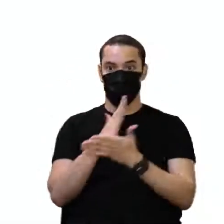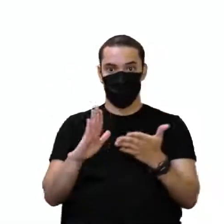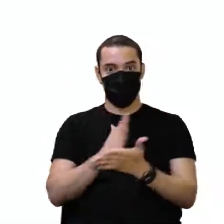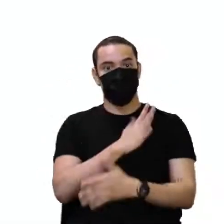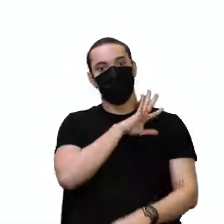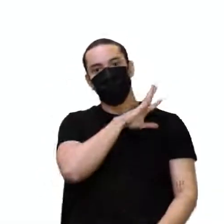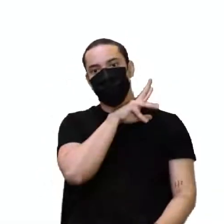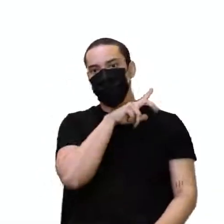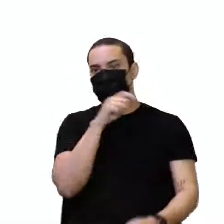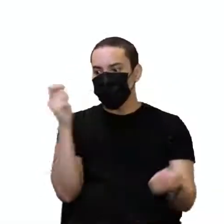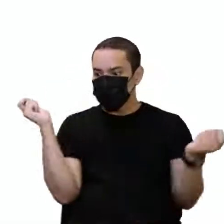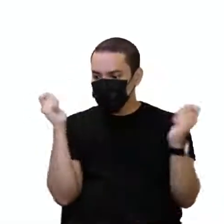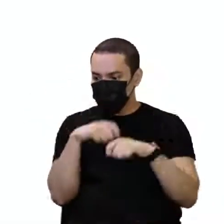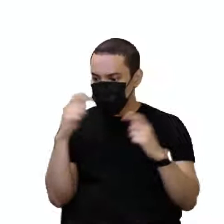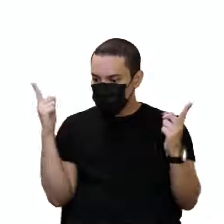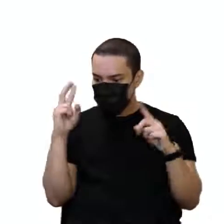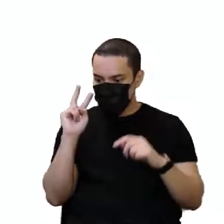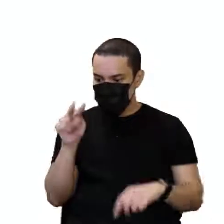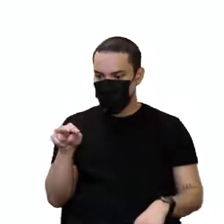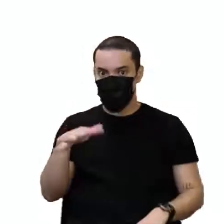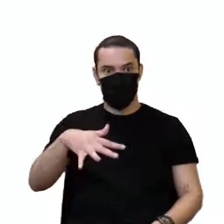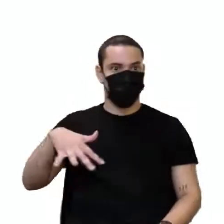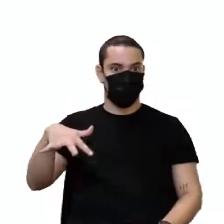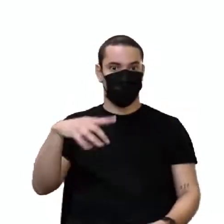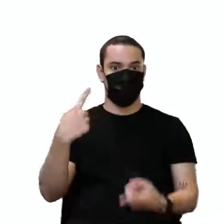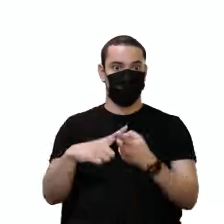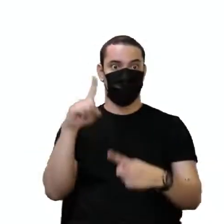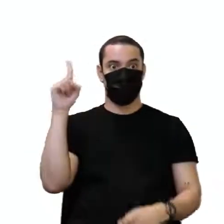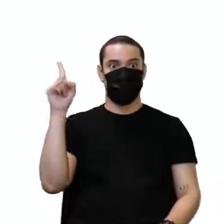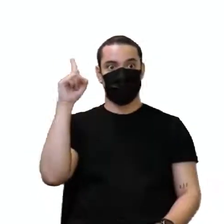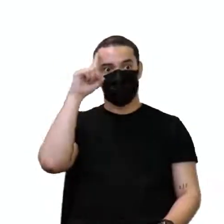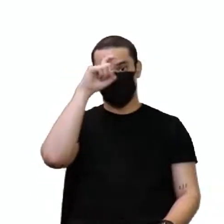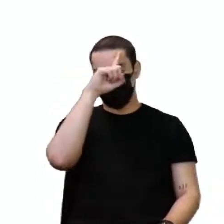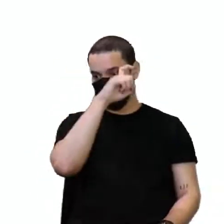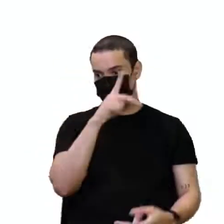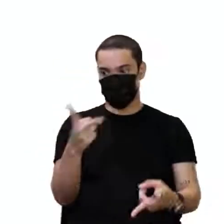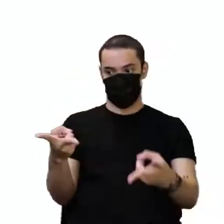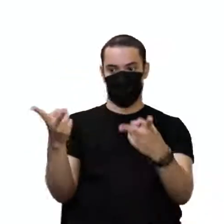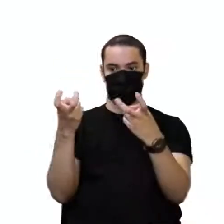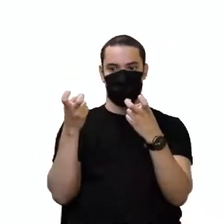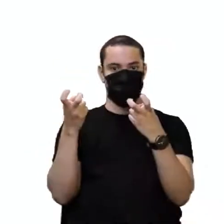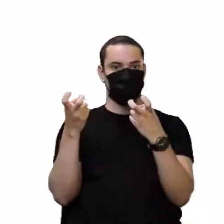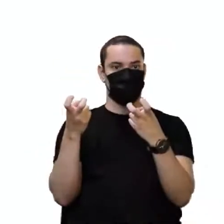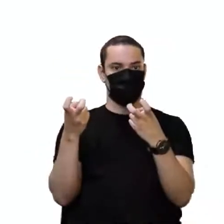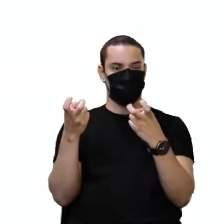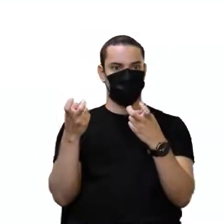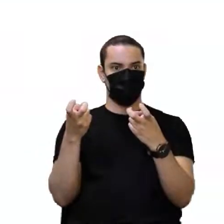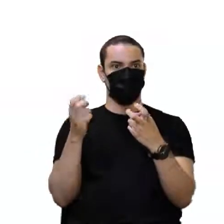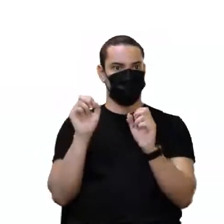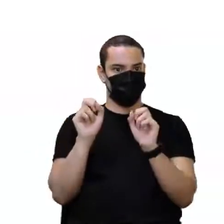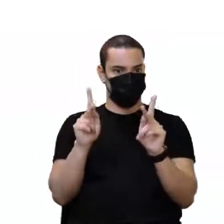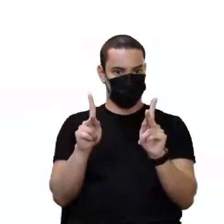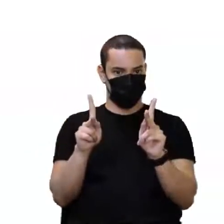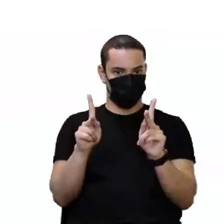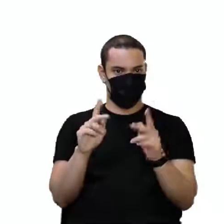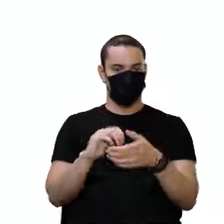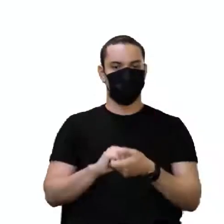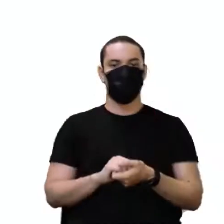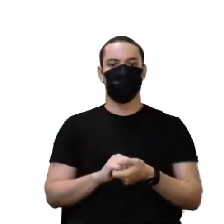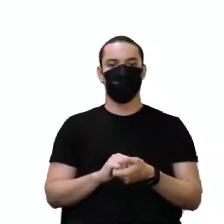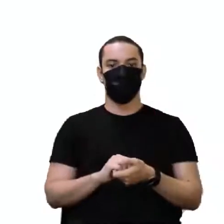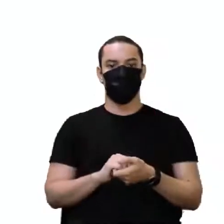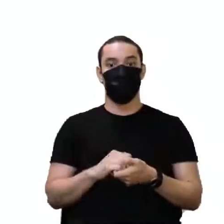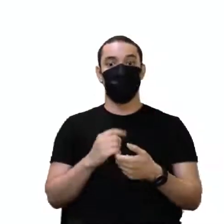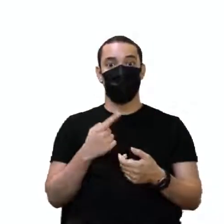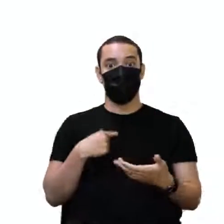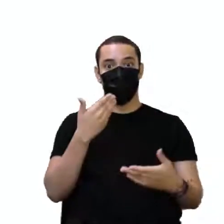fiquem imperceptíveis no meio, o que vai dificultar a percepção do predador. Ok.